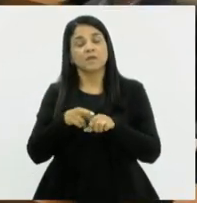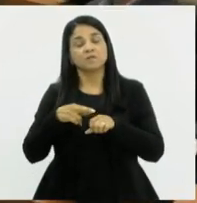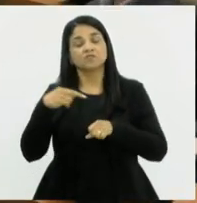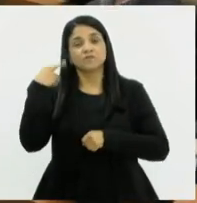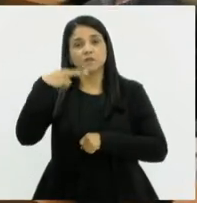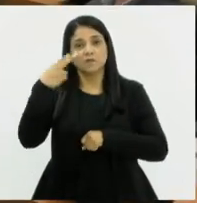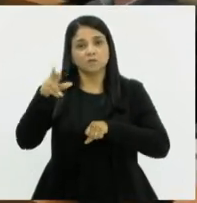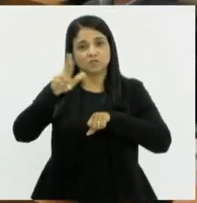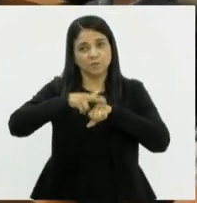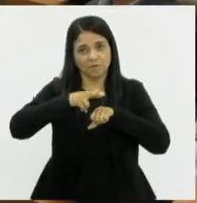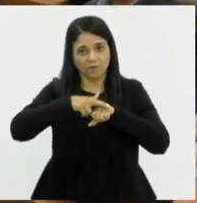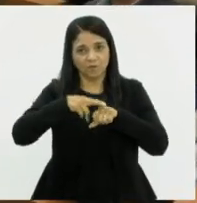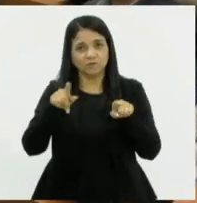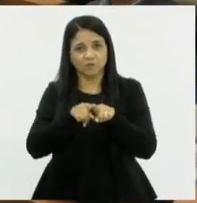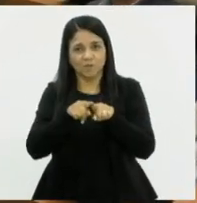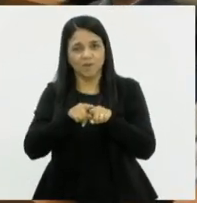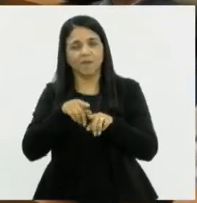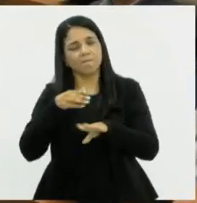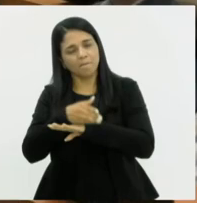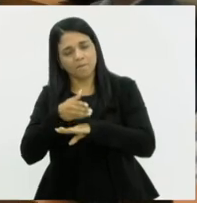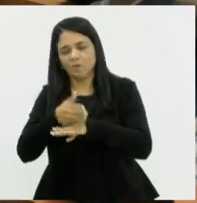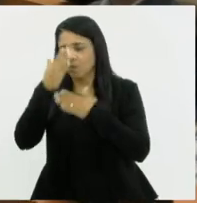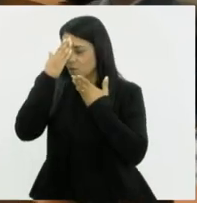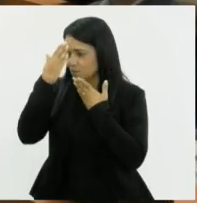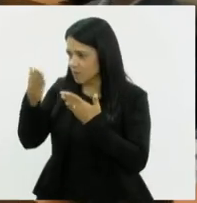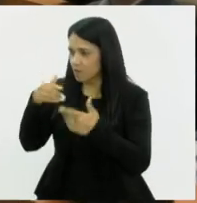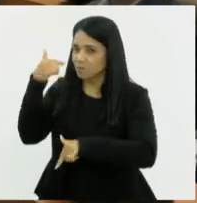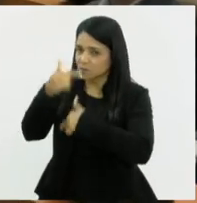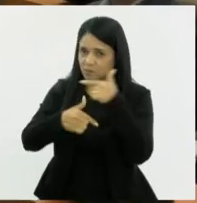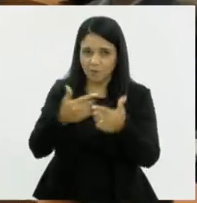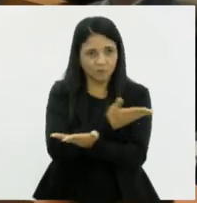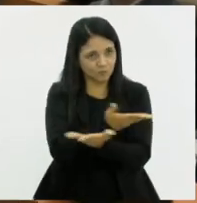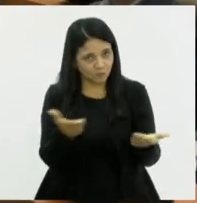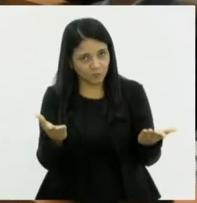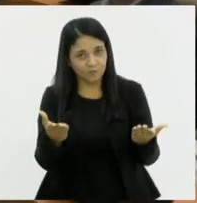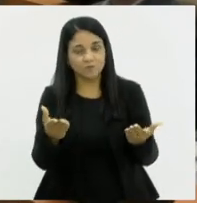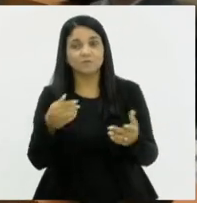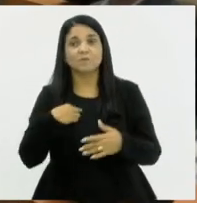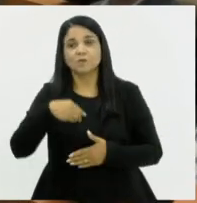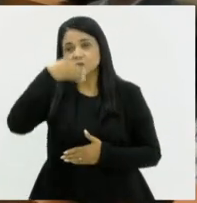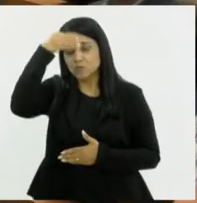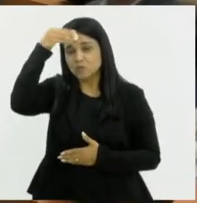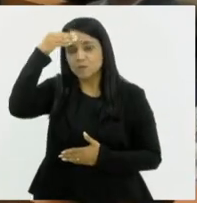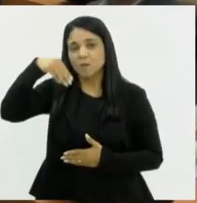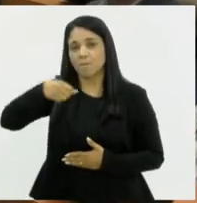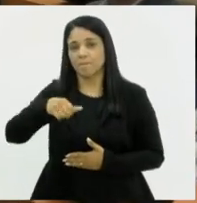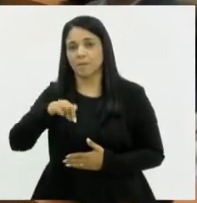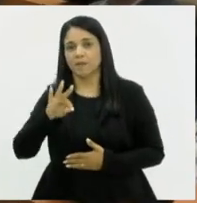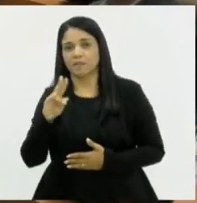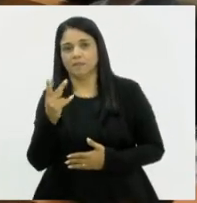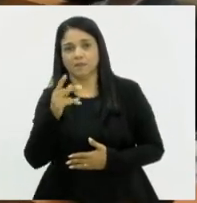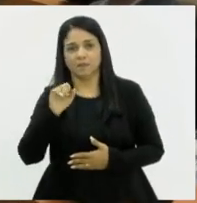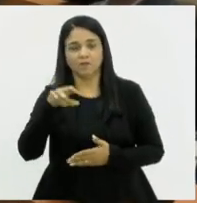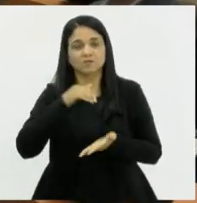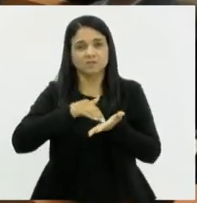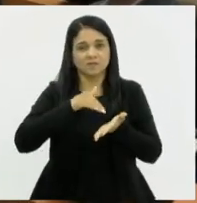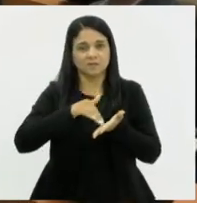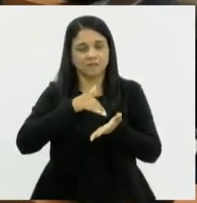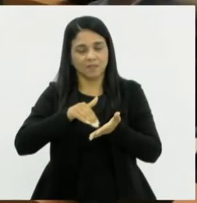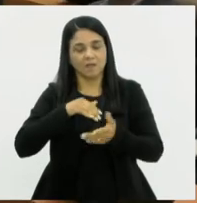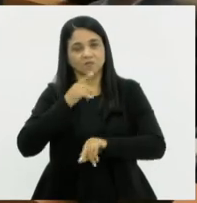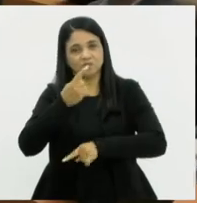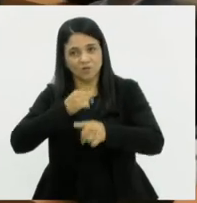vieram. Muito obrigada e parabéns pelo trabalho de todos vocês. Quero cumprimentar o meu sobrinho Matheus, secretário de Gestão e Inovação de Belfor